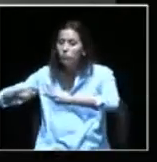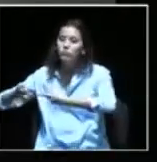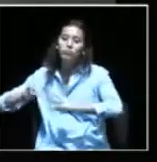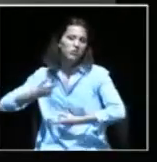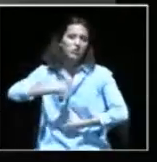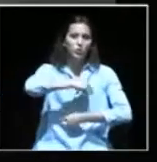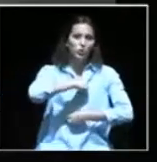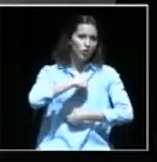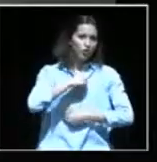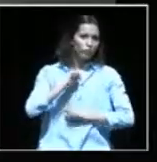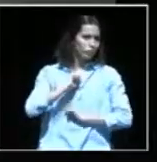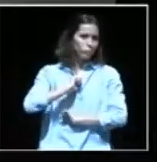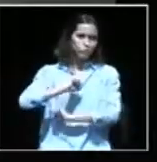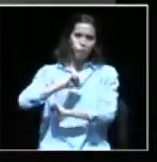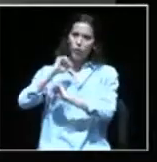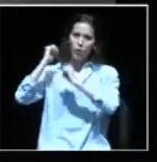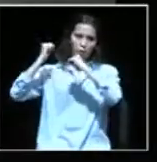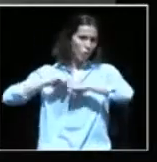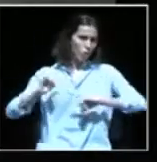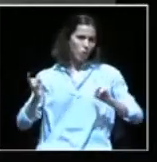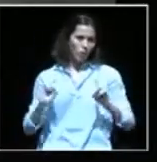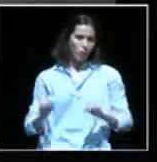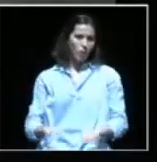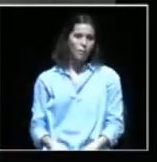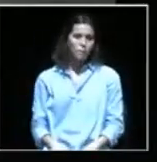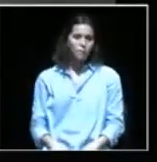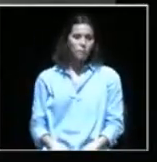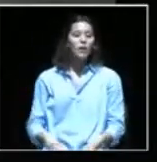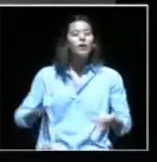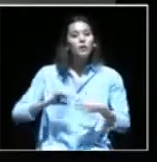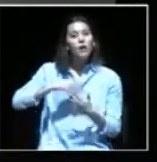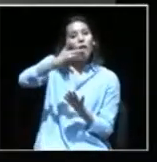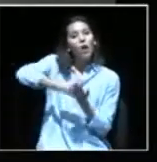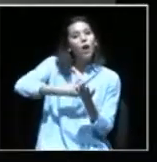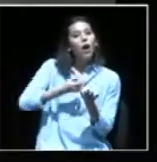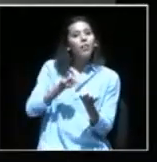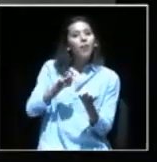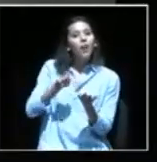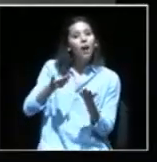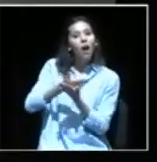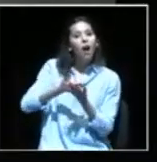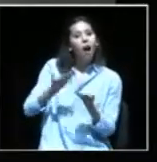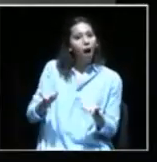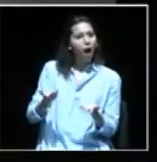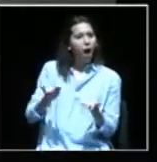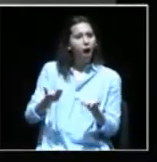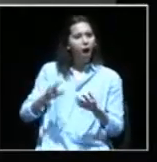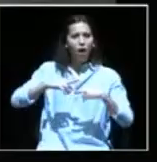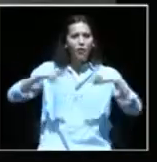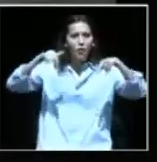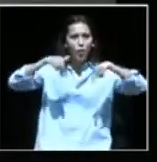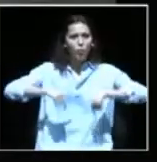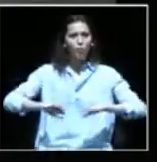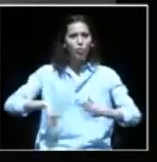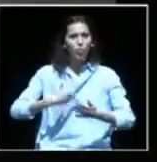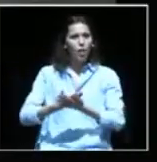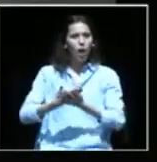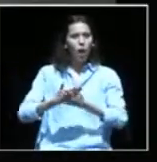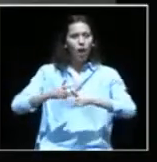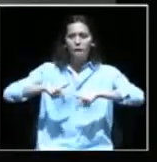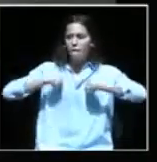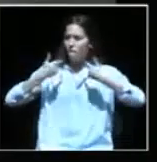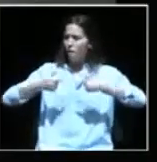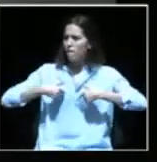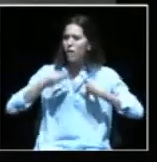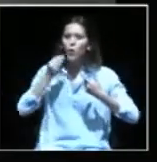subvertido. Sobre a cultura, é bem evidente que não será com os recursos disponíveis que a autarquia estará em condições de, por exemplo, salvaguardar